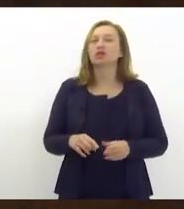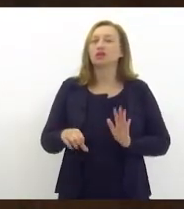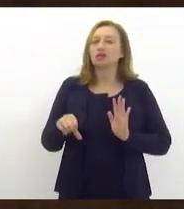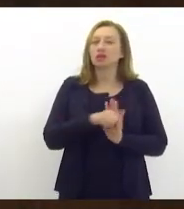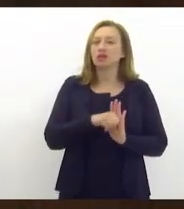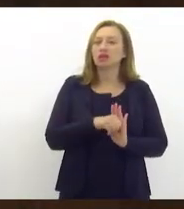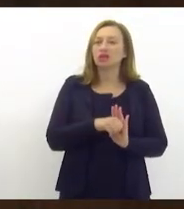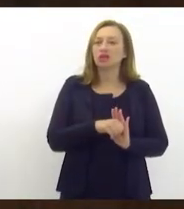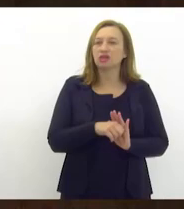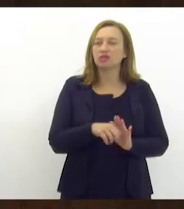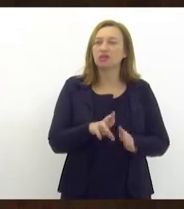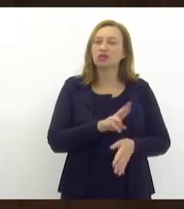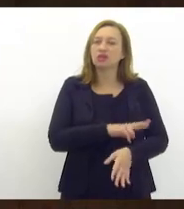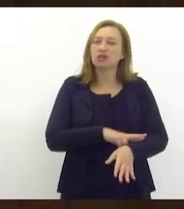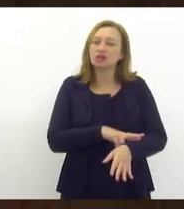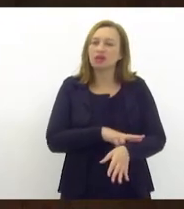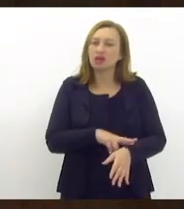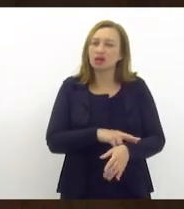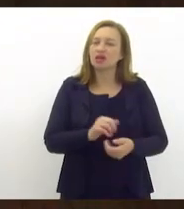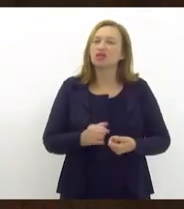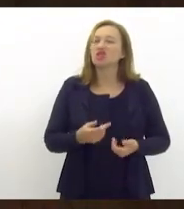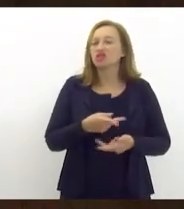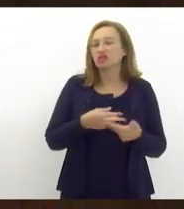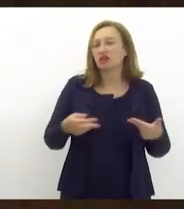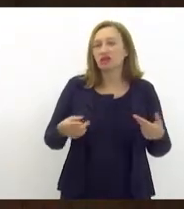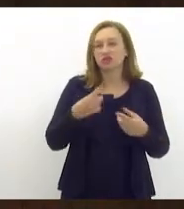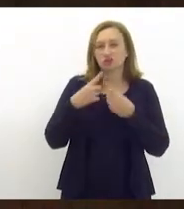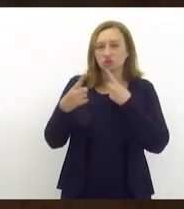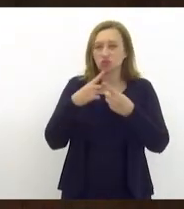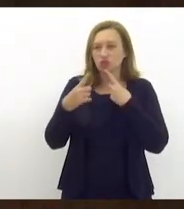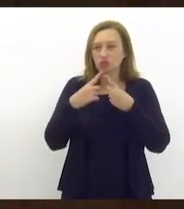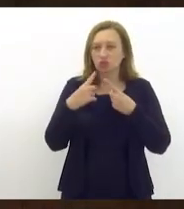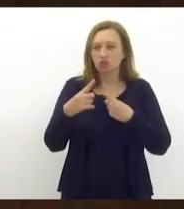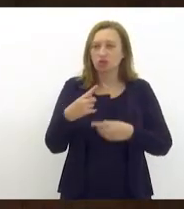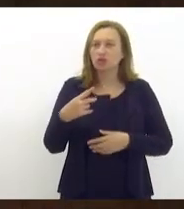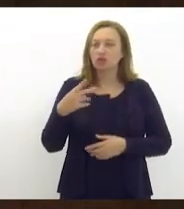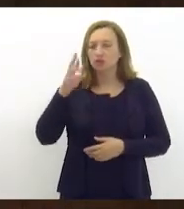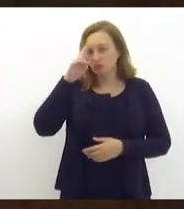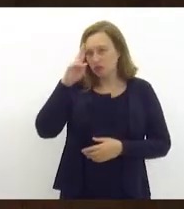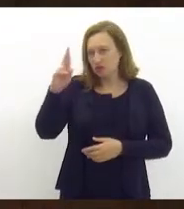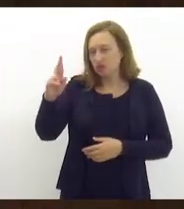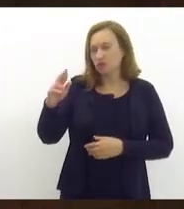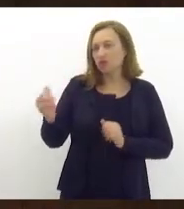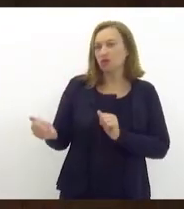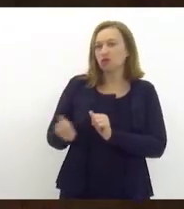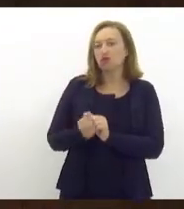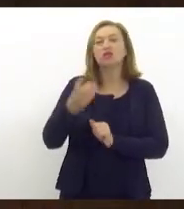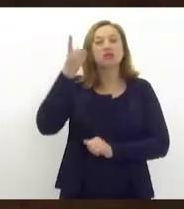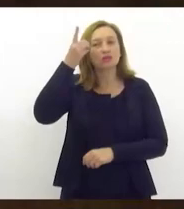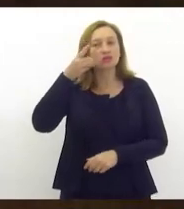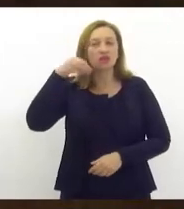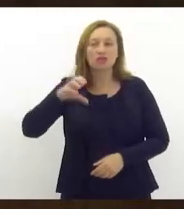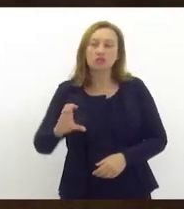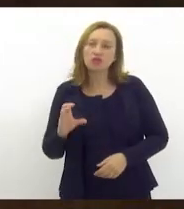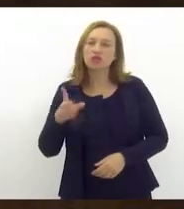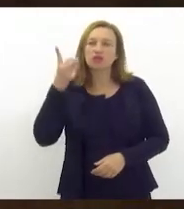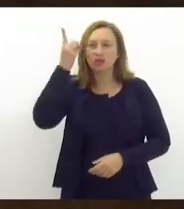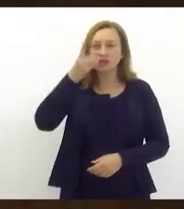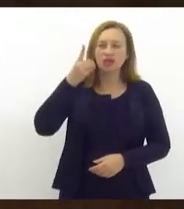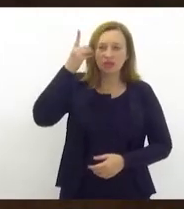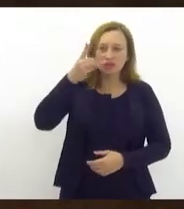tenho a honra de presidir dessa casa, nós já fizemos vários debates, inclusive com a presença de Vossa Excelência, do deputado Carlos Mink, do